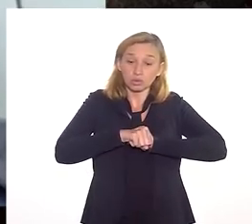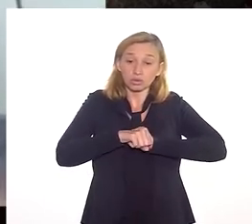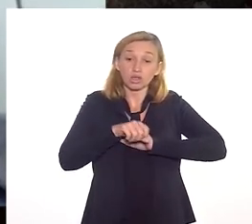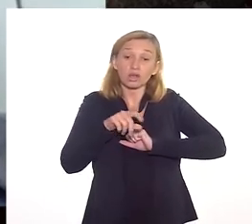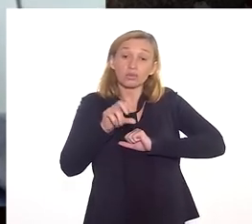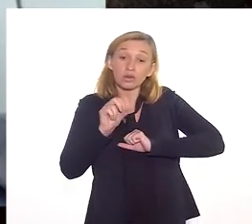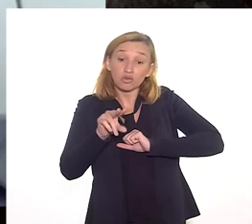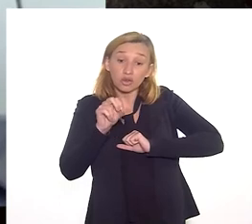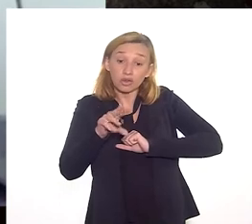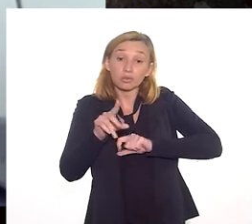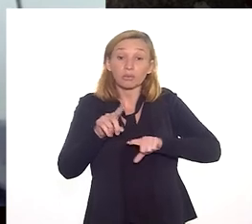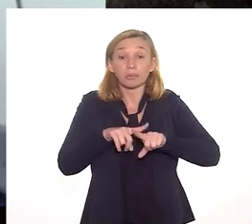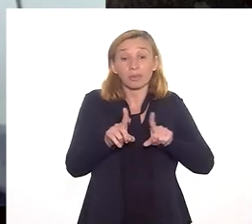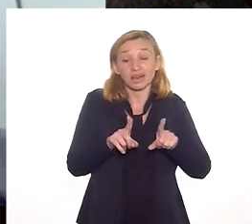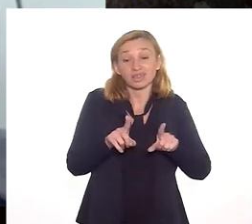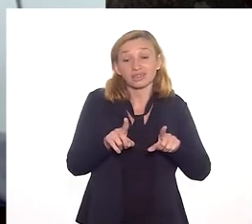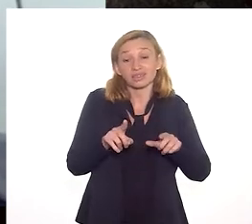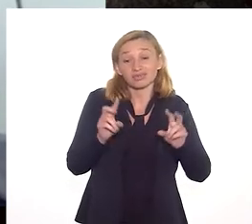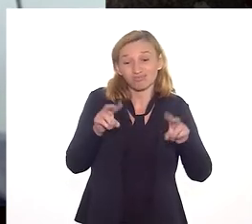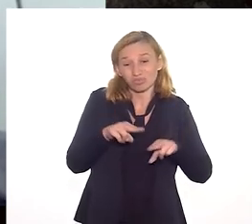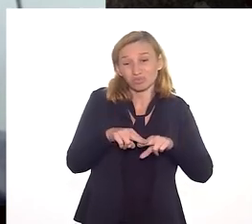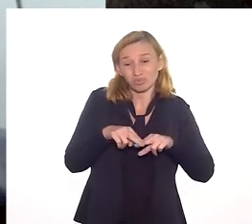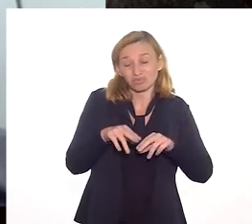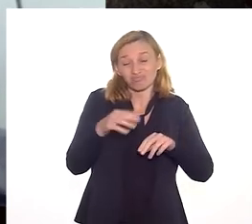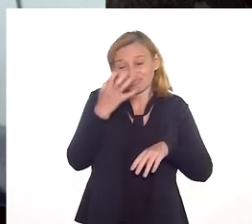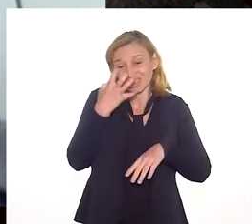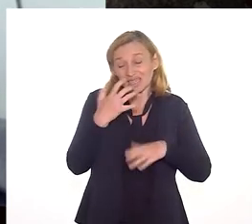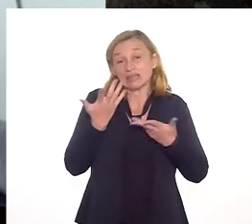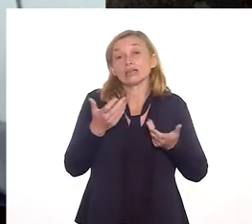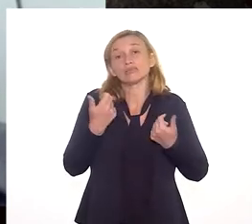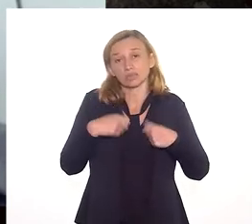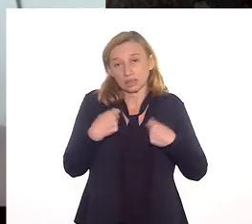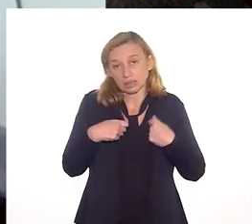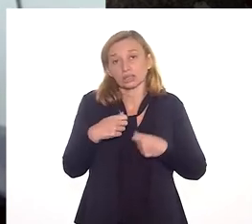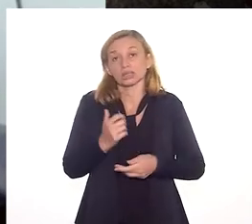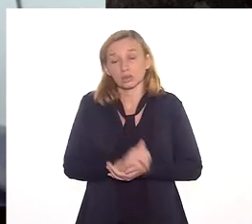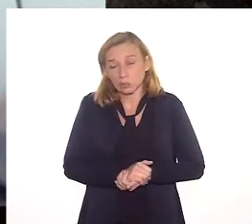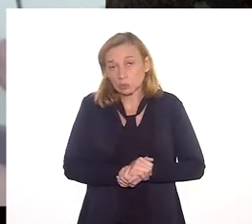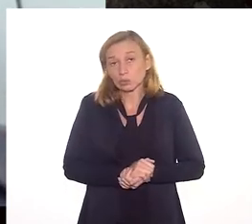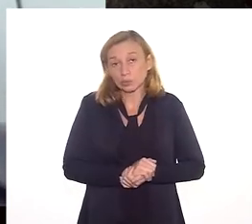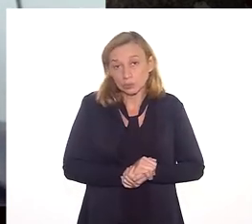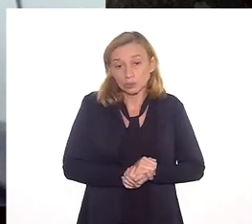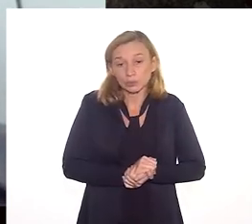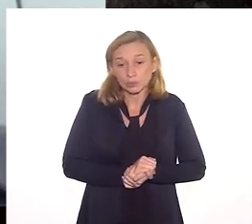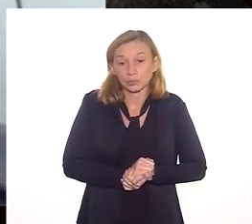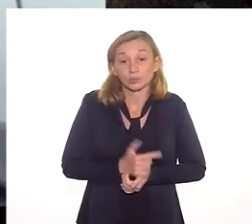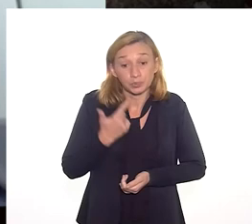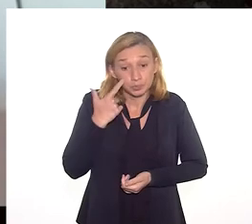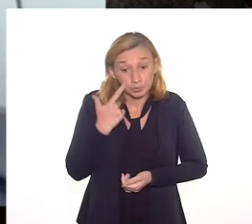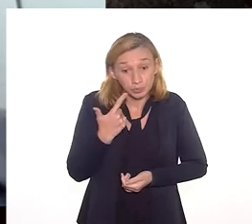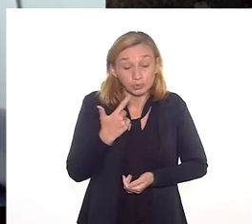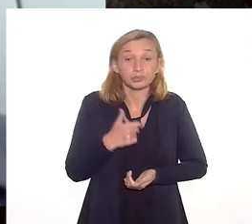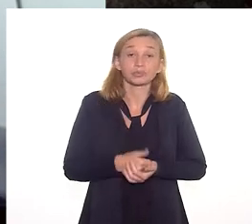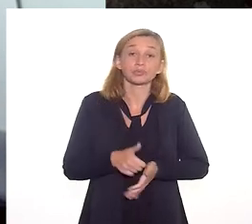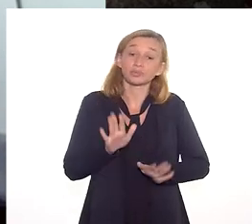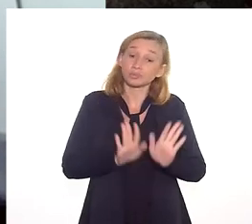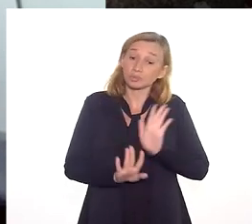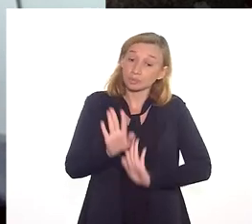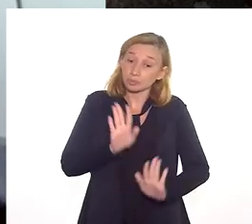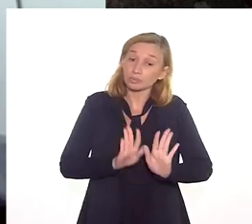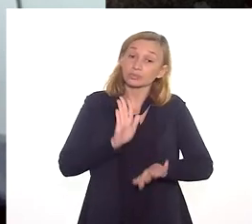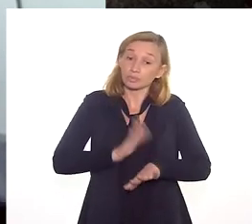pelo vírus, mas casos mais graves. Então, a gente precisa muito de que isso seja visto